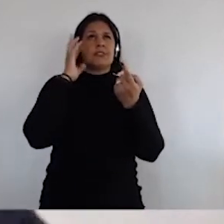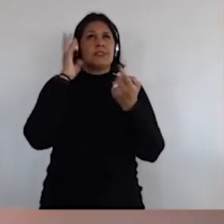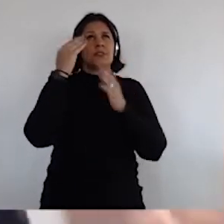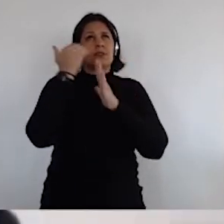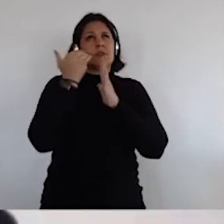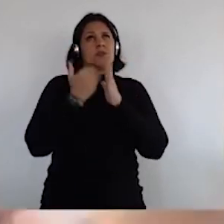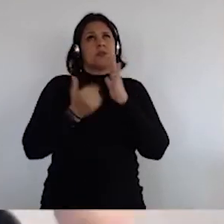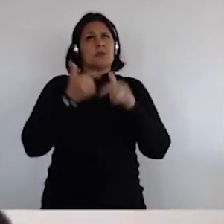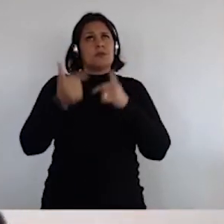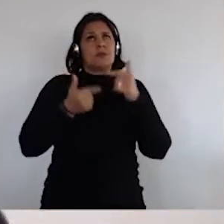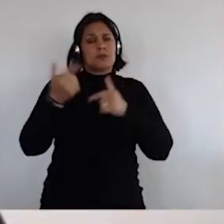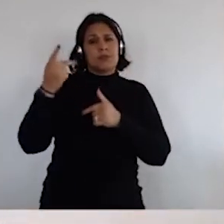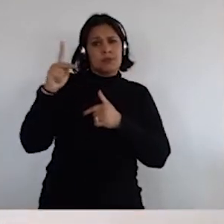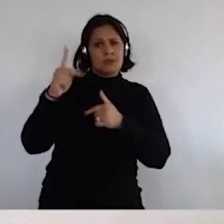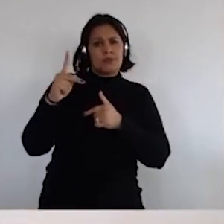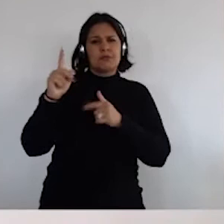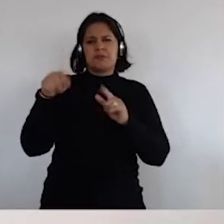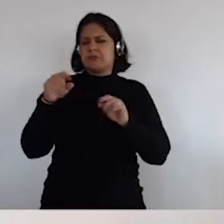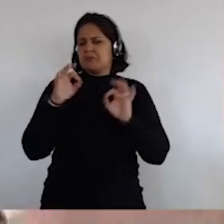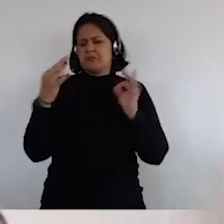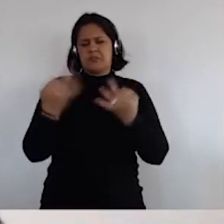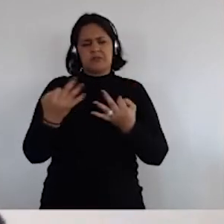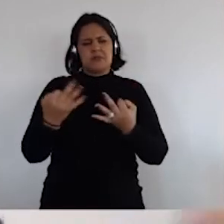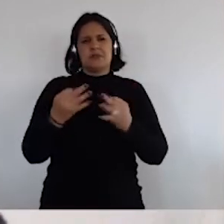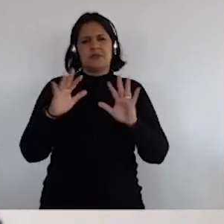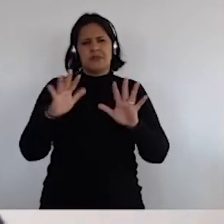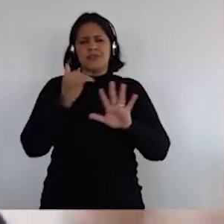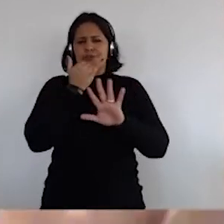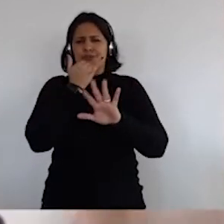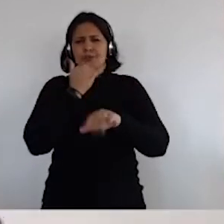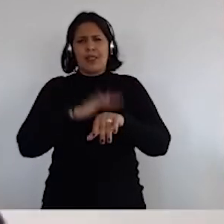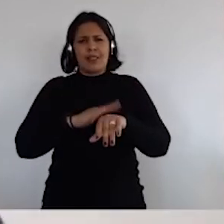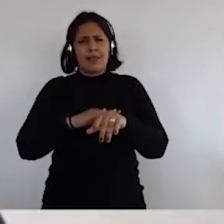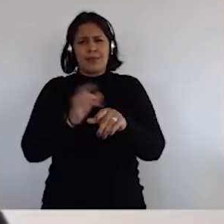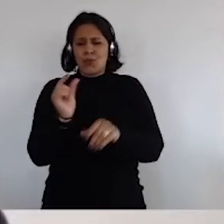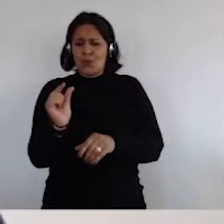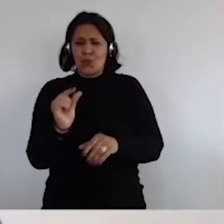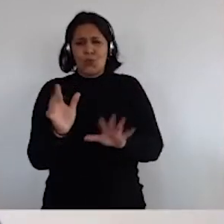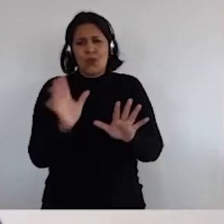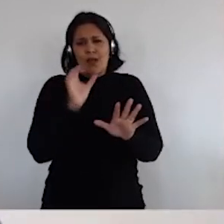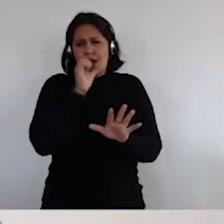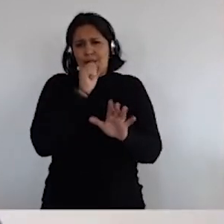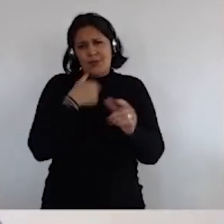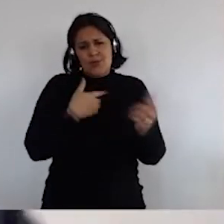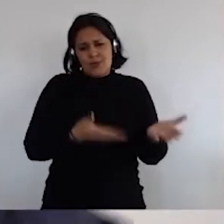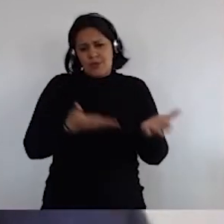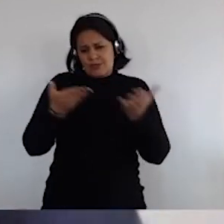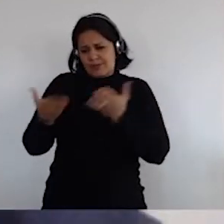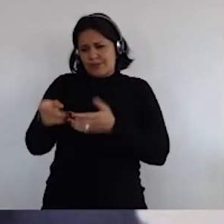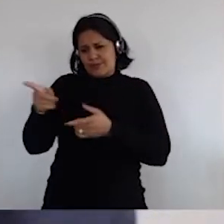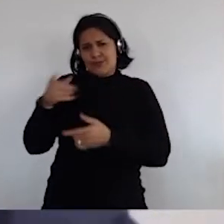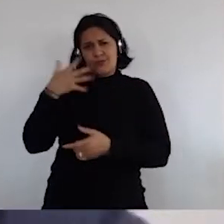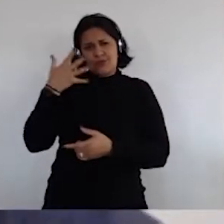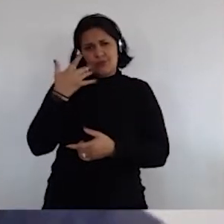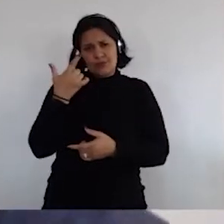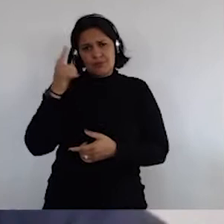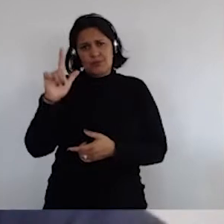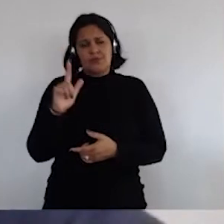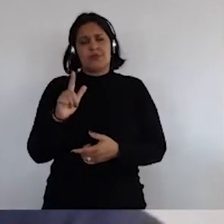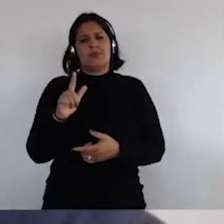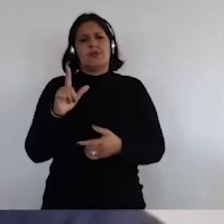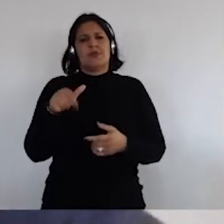gestão, sem contar de outras tantas coisas, né? Mas nosso tempo é curto e escasso, então eu quero passar a palavra à